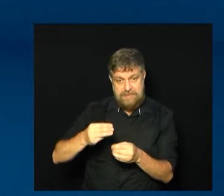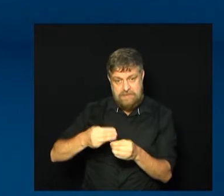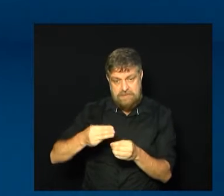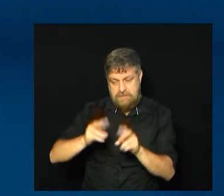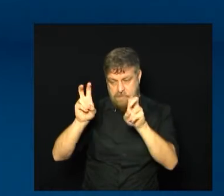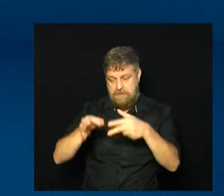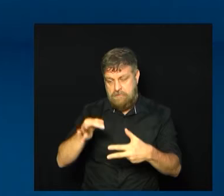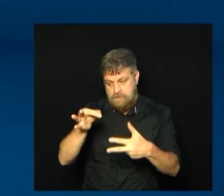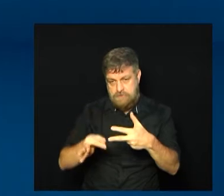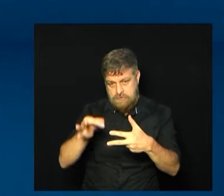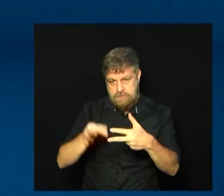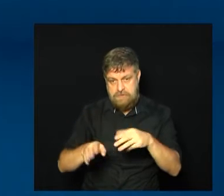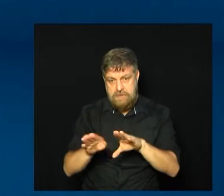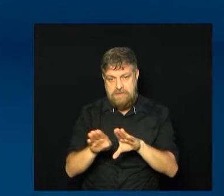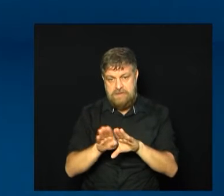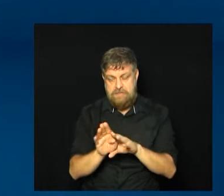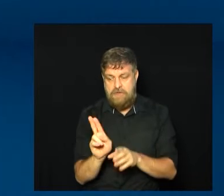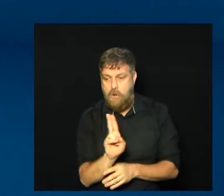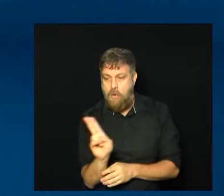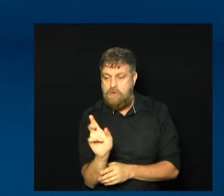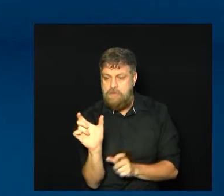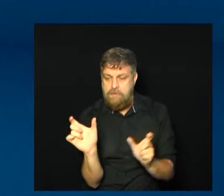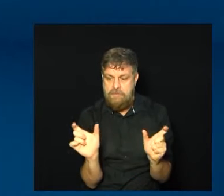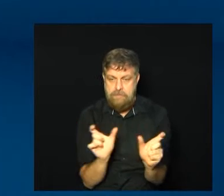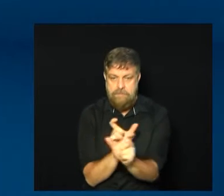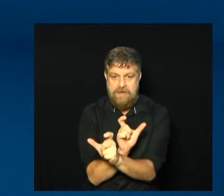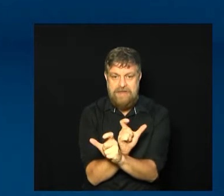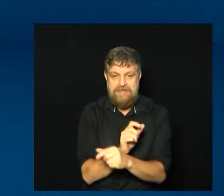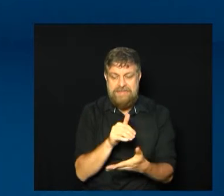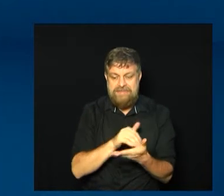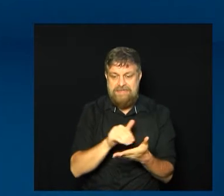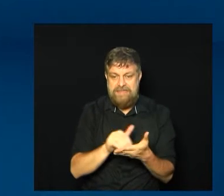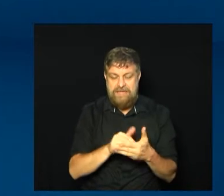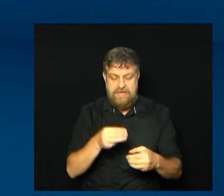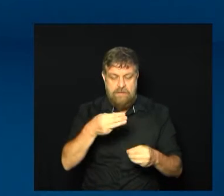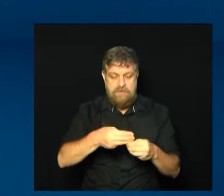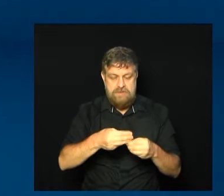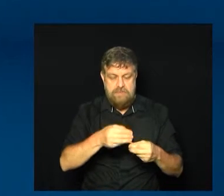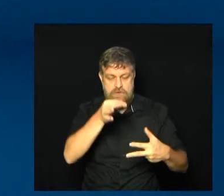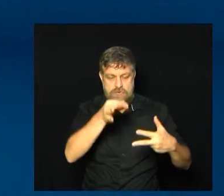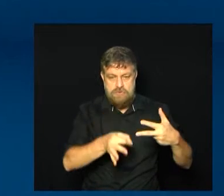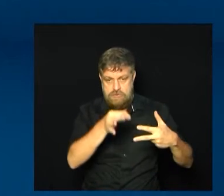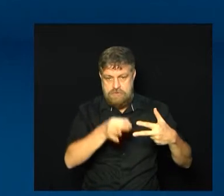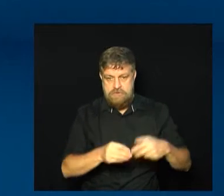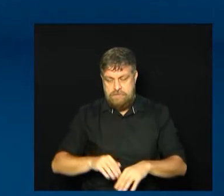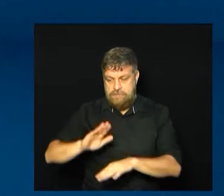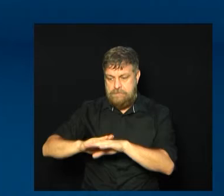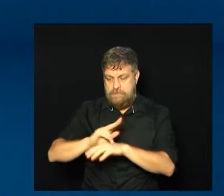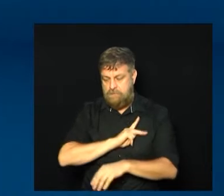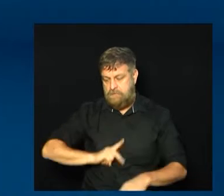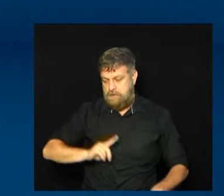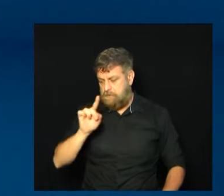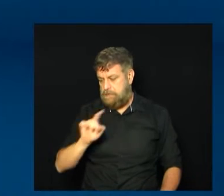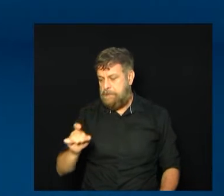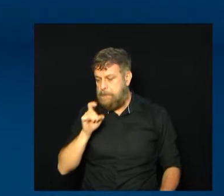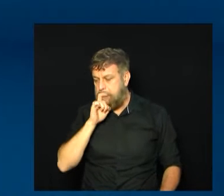Assuntos Jurídicos e da sua denominação para a Secretaria Municipal de Justiça. A autoria é do presidente da Câmara, o